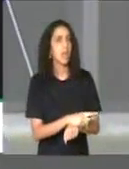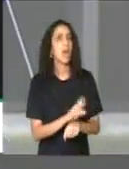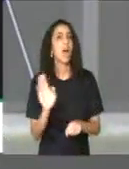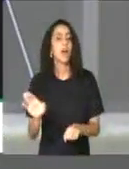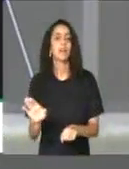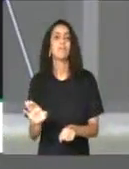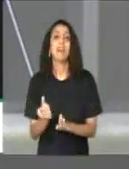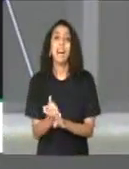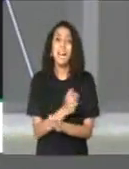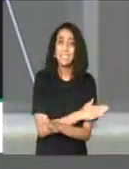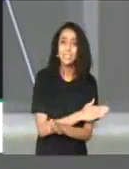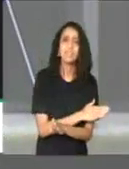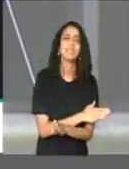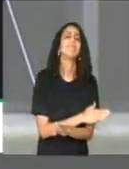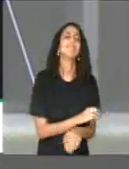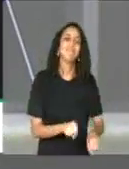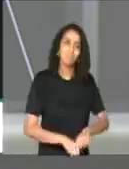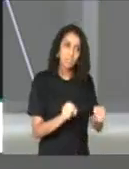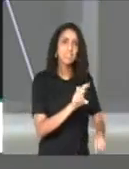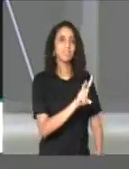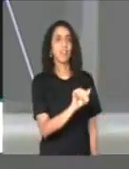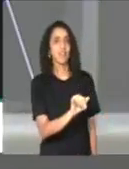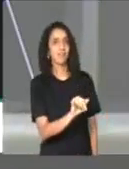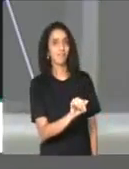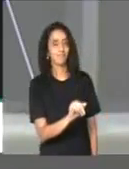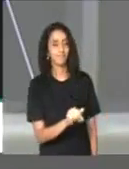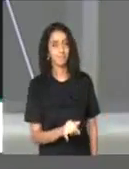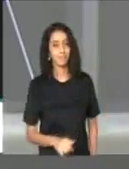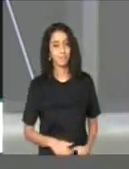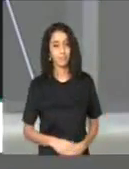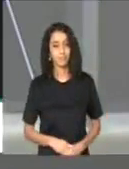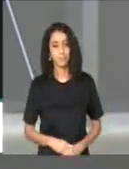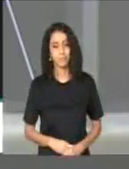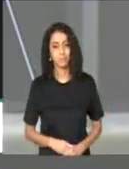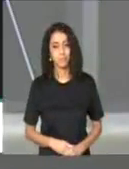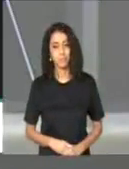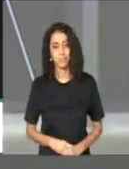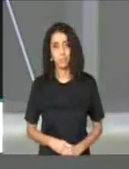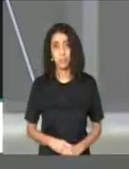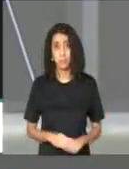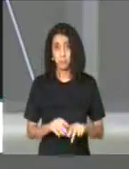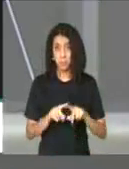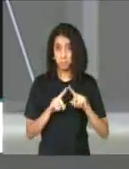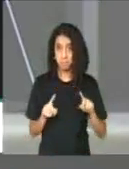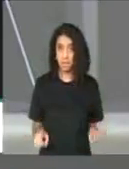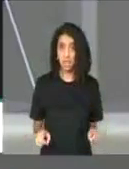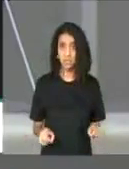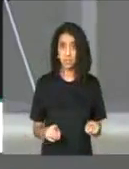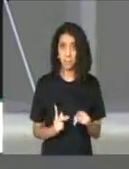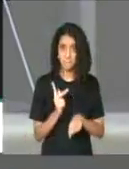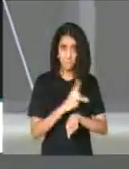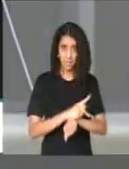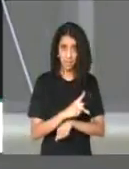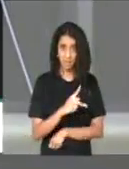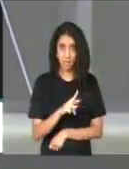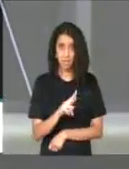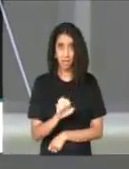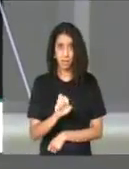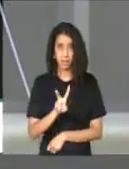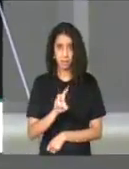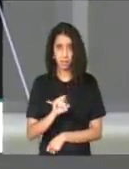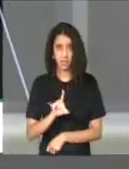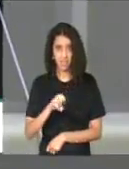vai colapsar. Mas a Previdência Social, deputado Bongás, não pode ser sozinha, desde